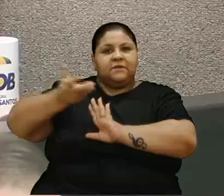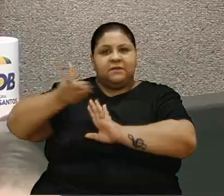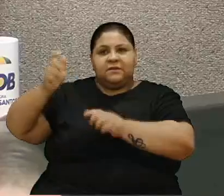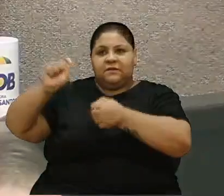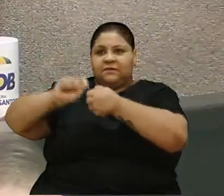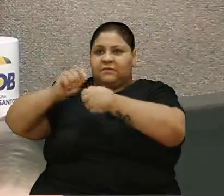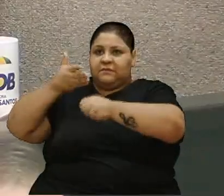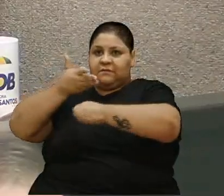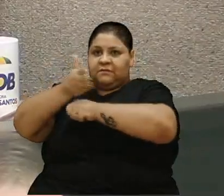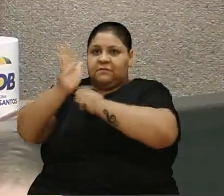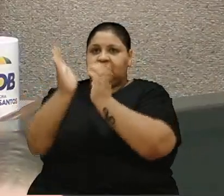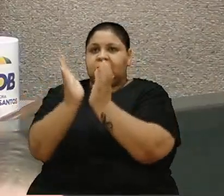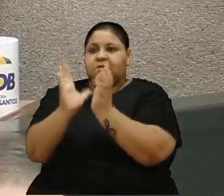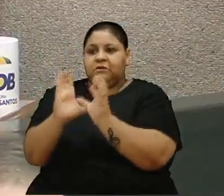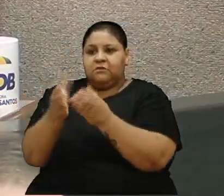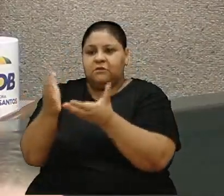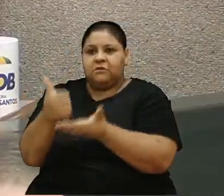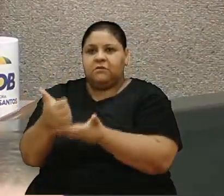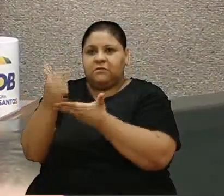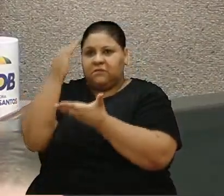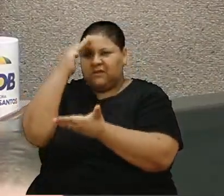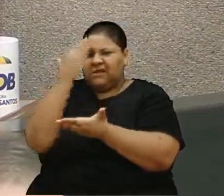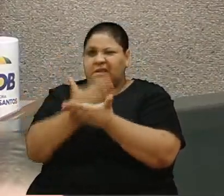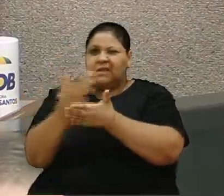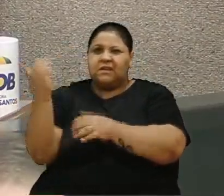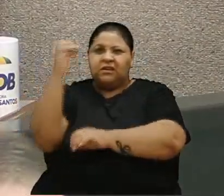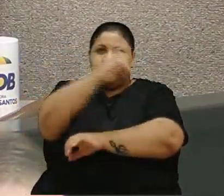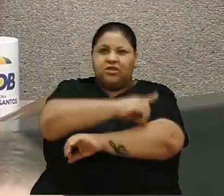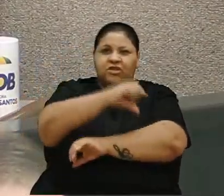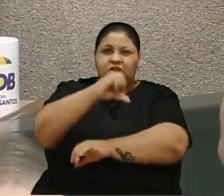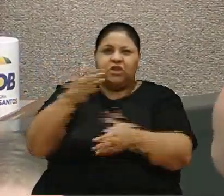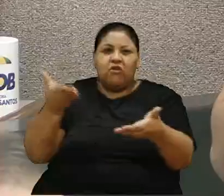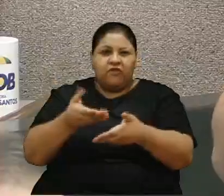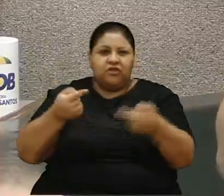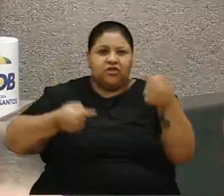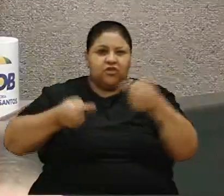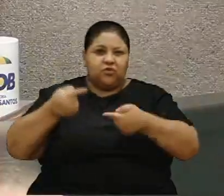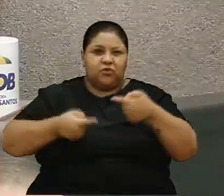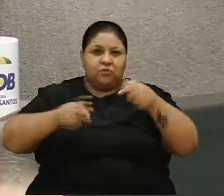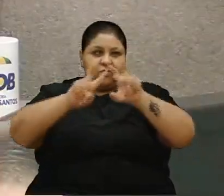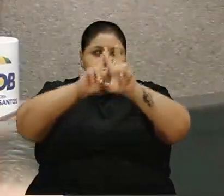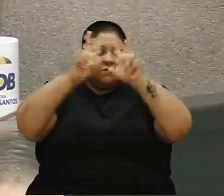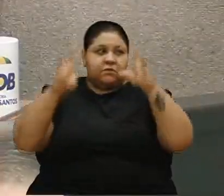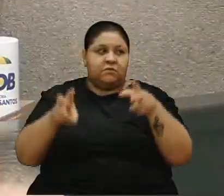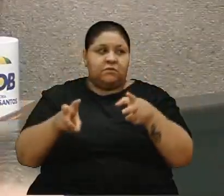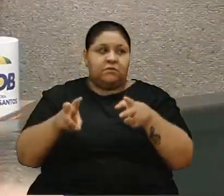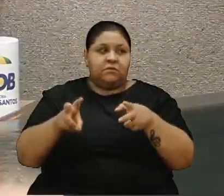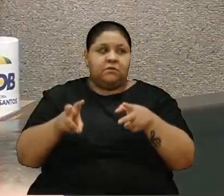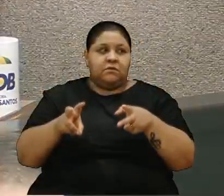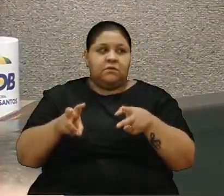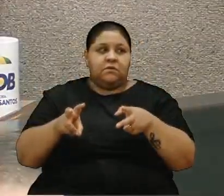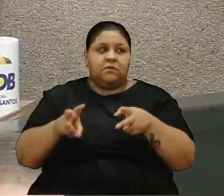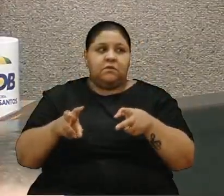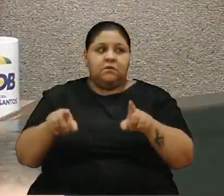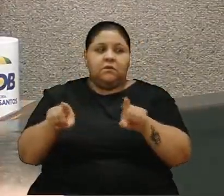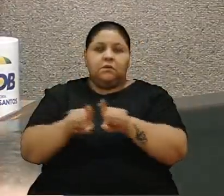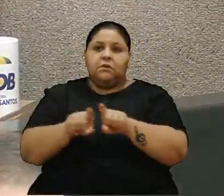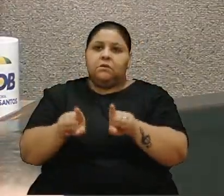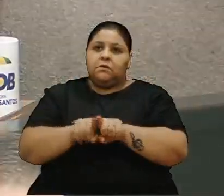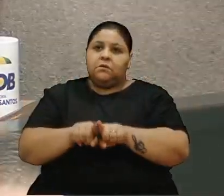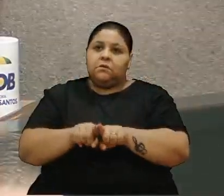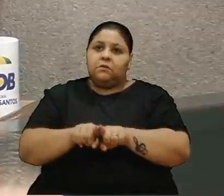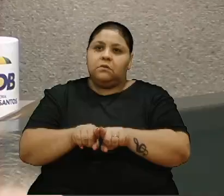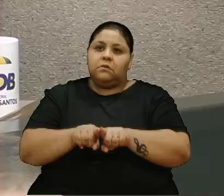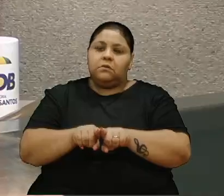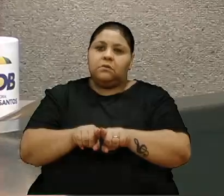parte dessa frente. Acredito que dia 9 a gente já tem uma discussão sobre o tema aqui nessa casa, que foi até levantado por mim e pelo